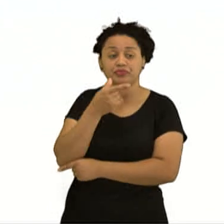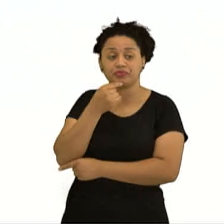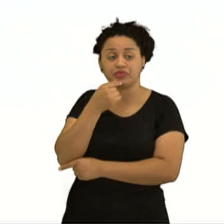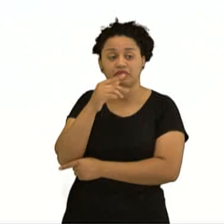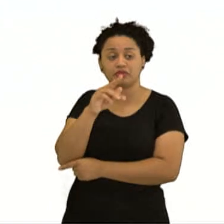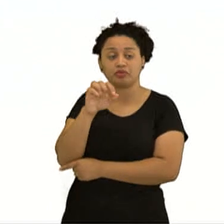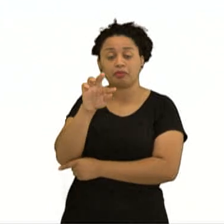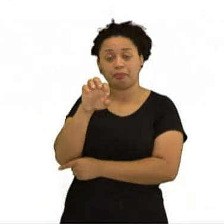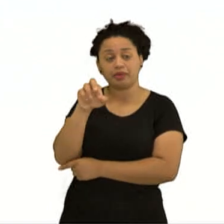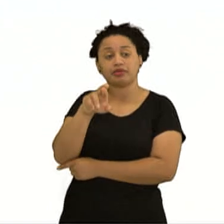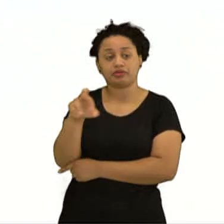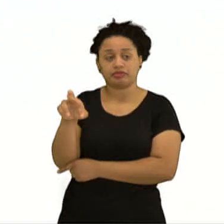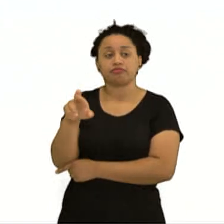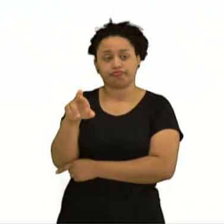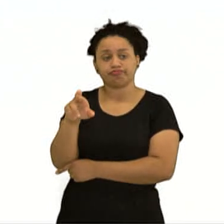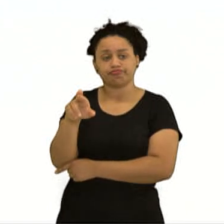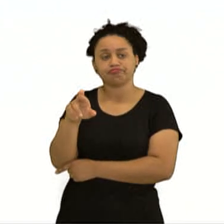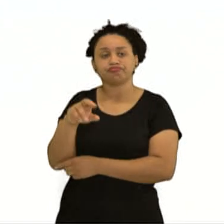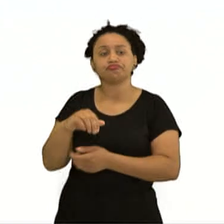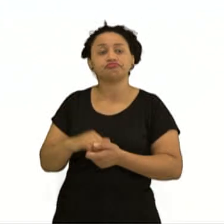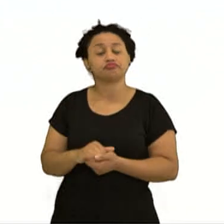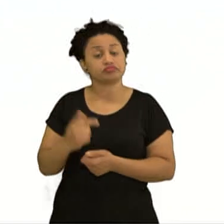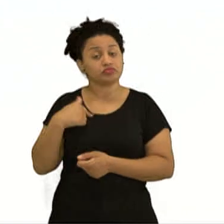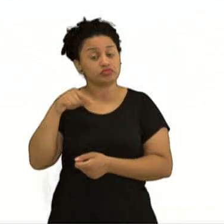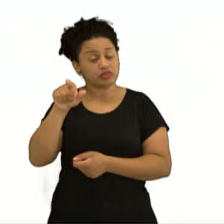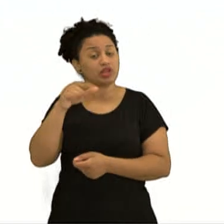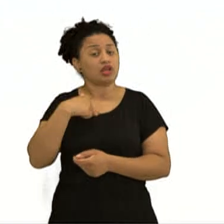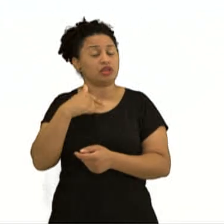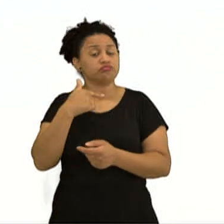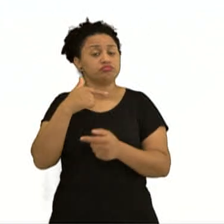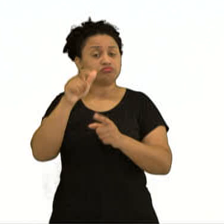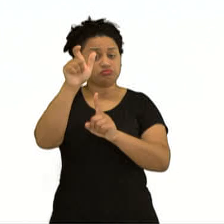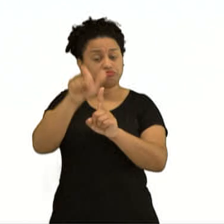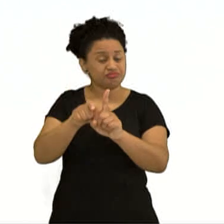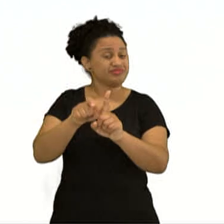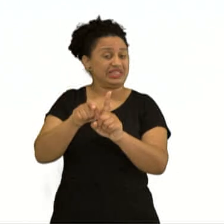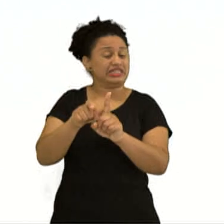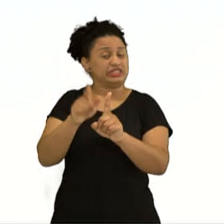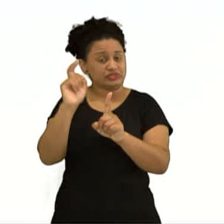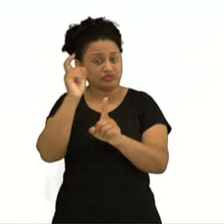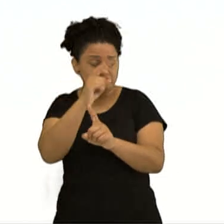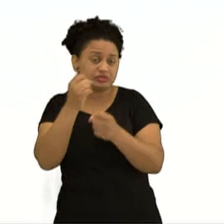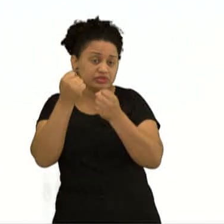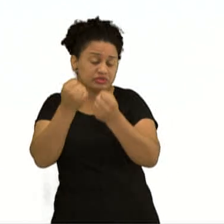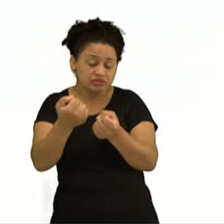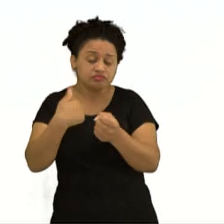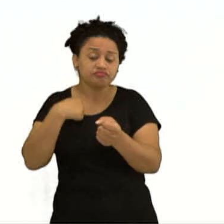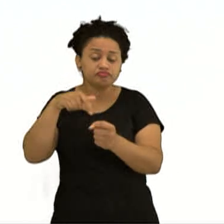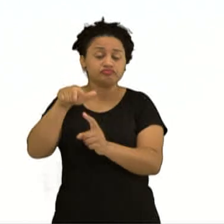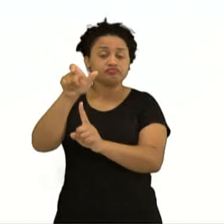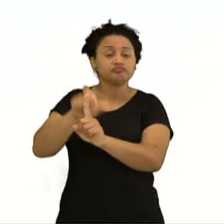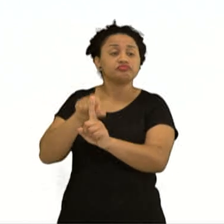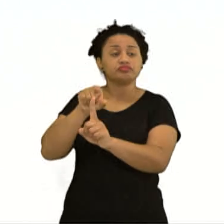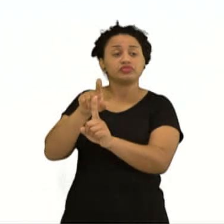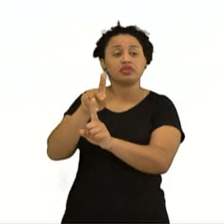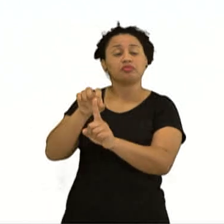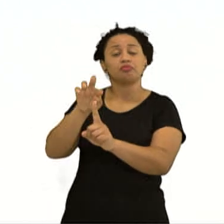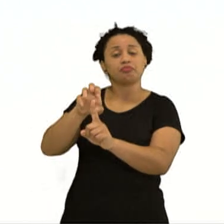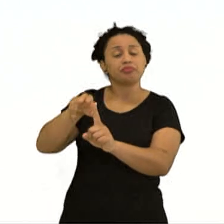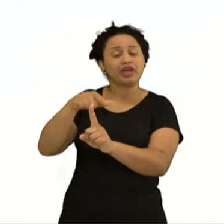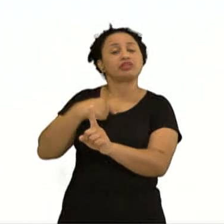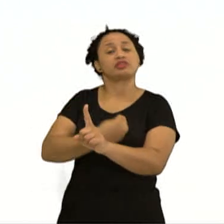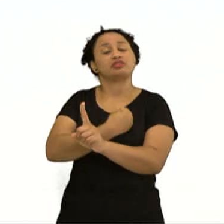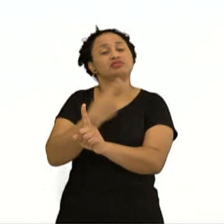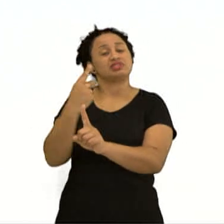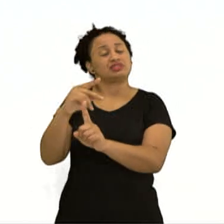de inspiração de um personagem desses não é uma carga leve e assombrou Peter por toda a